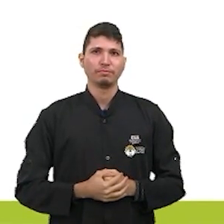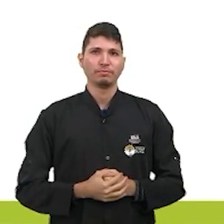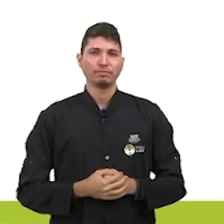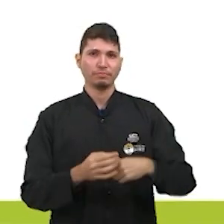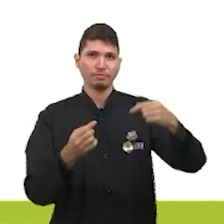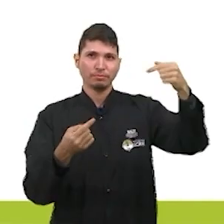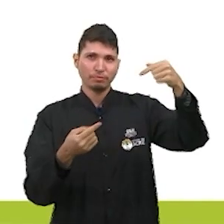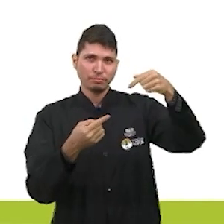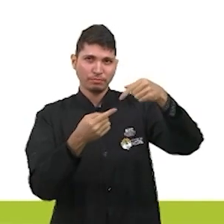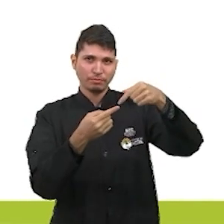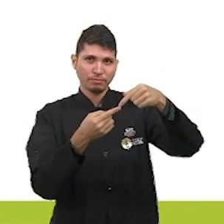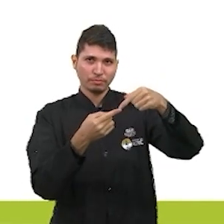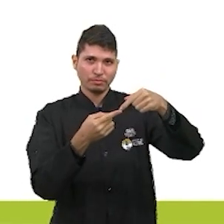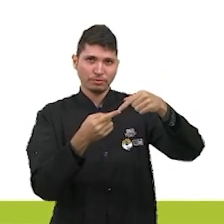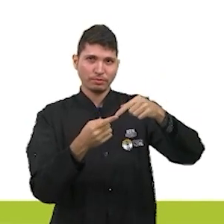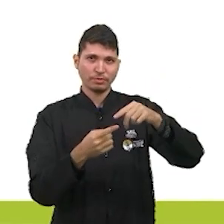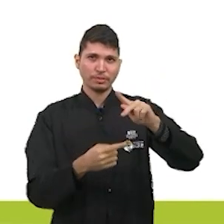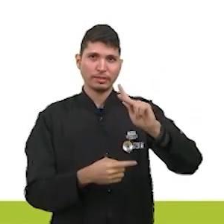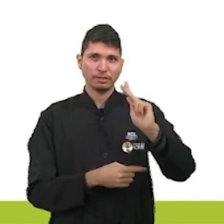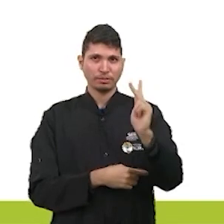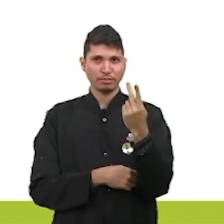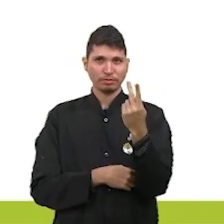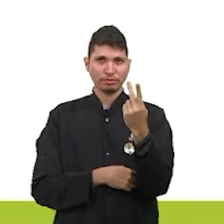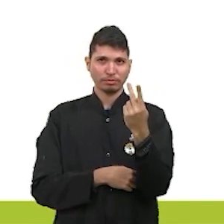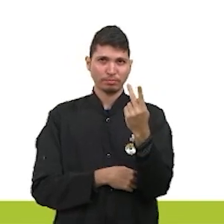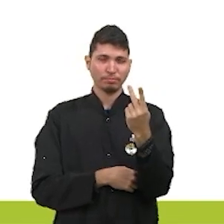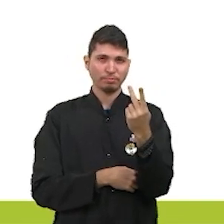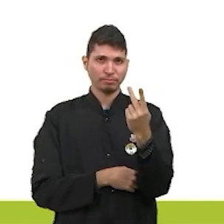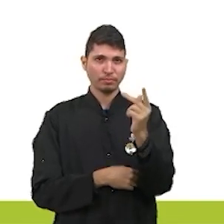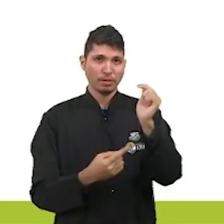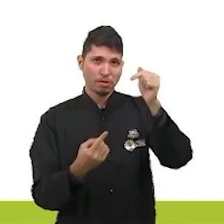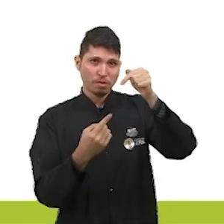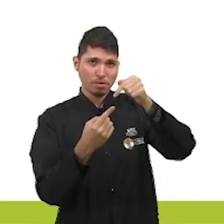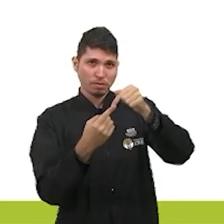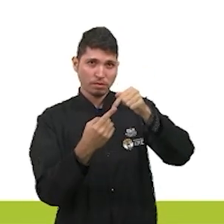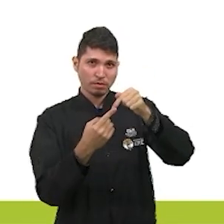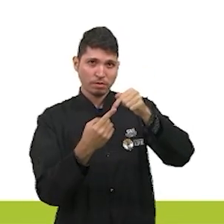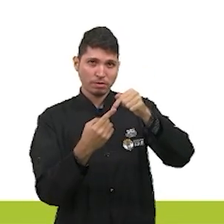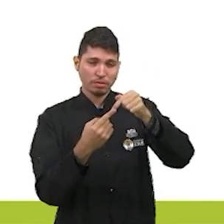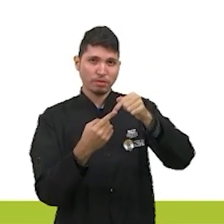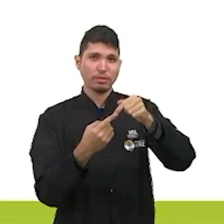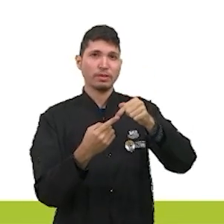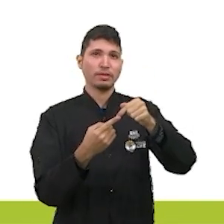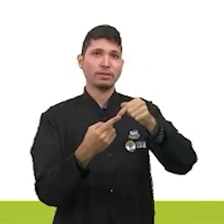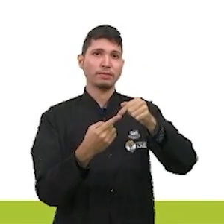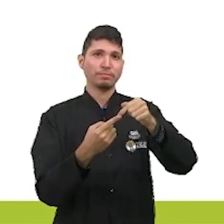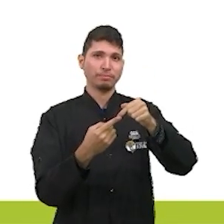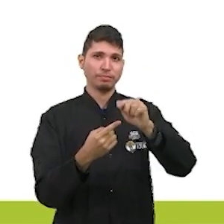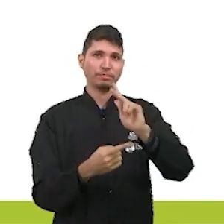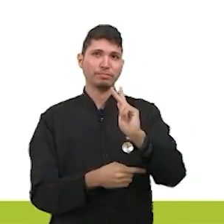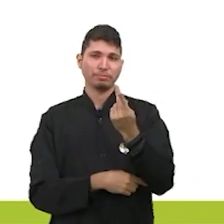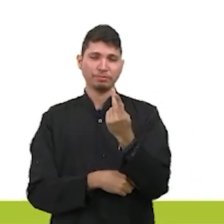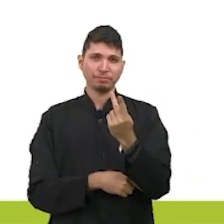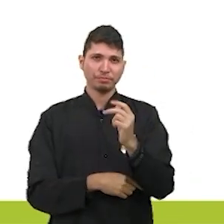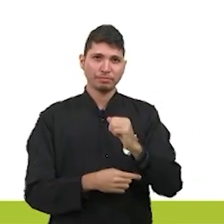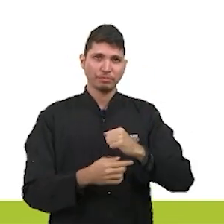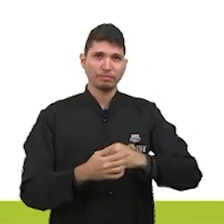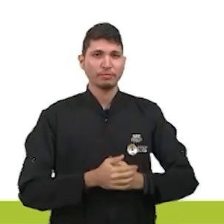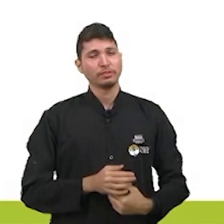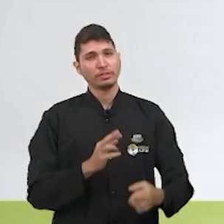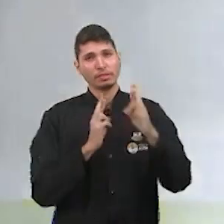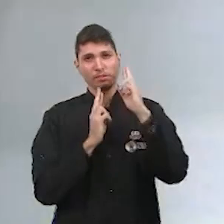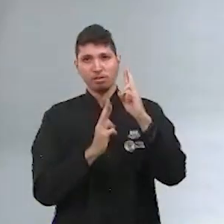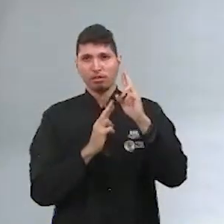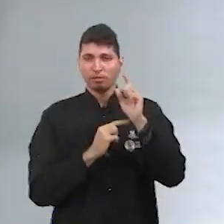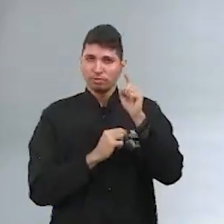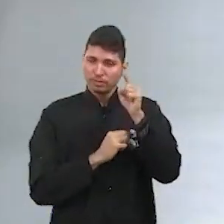de oxigênio com hidrogênio, nada mais é do que uma ligação de hidrogênio. Espero muito que vocês